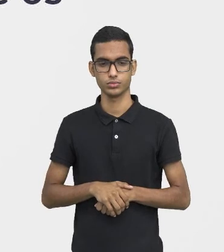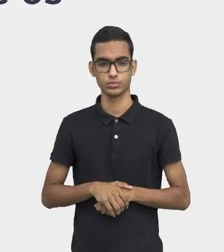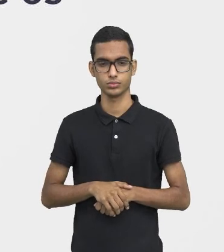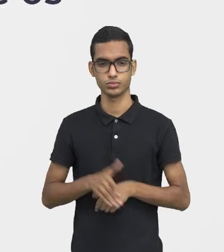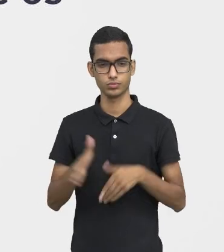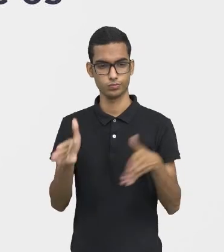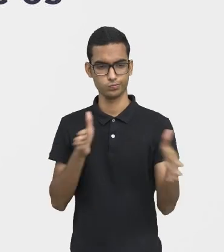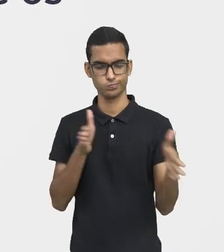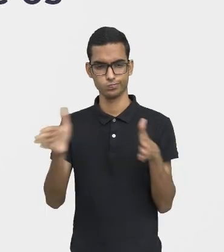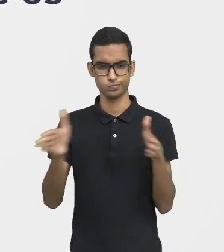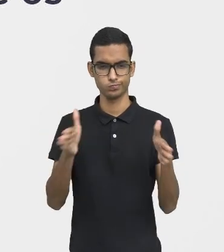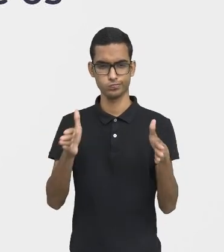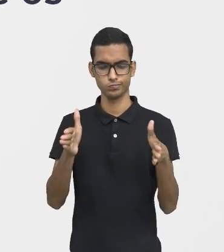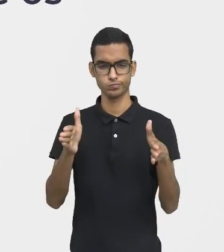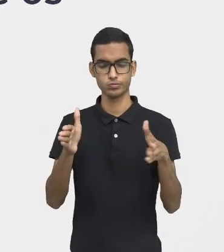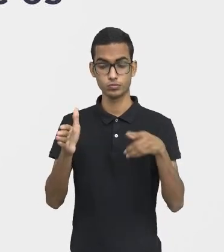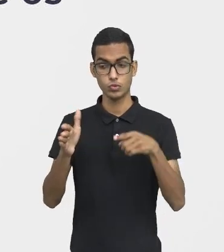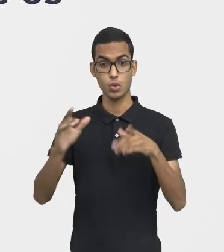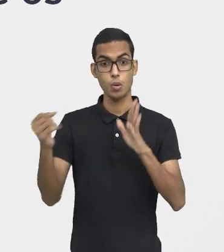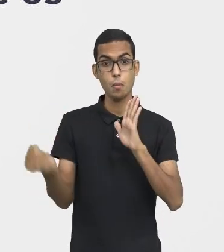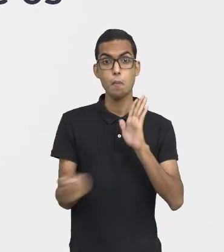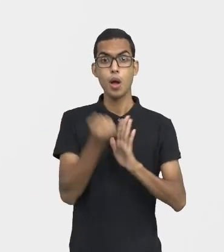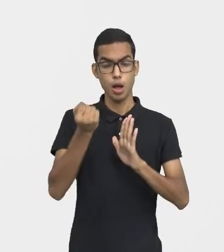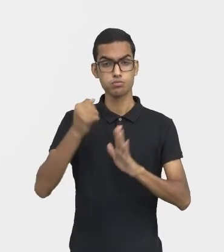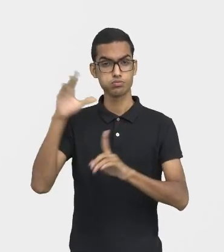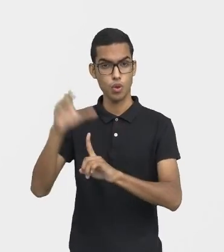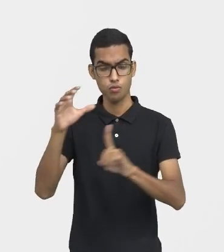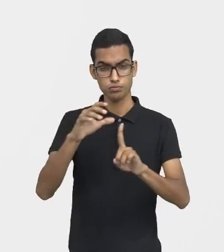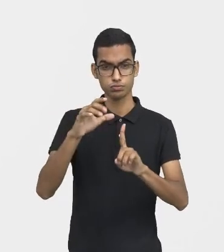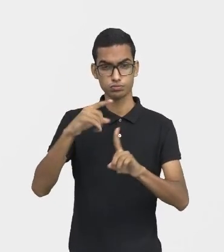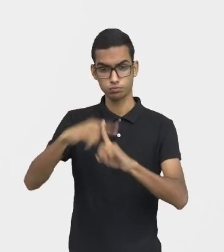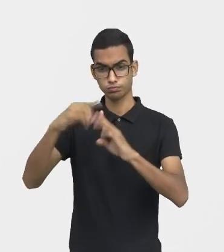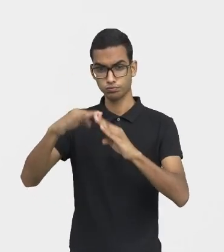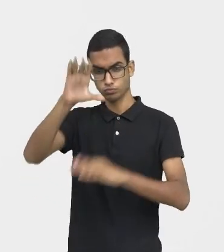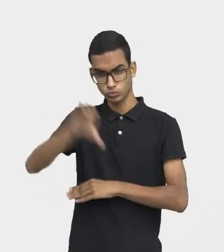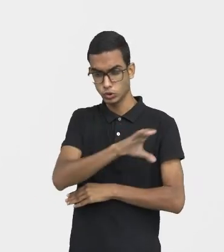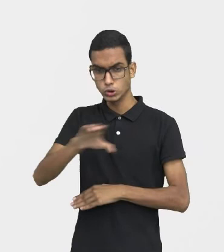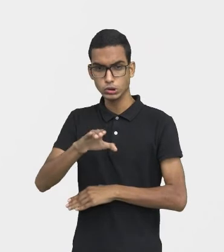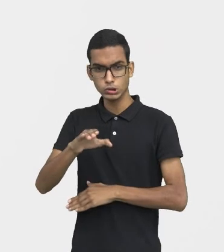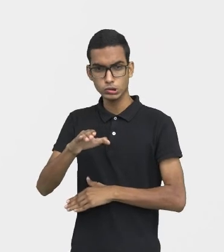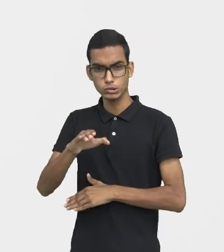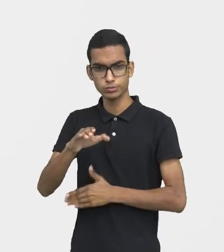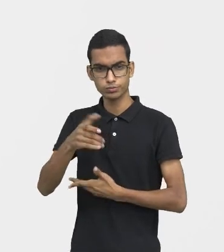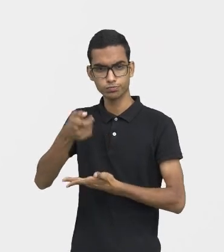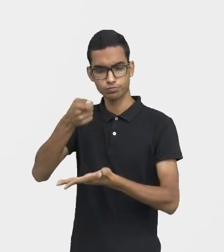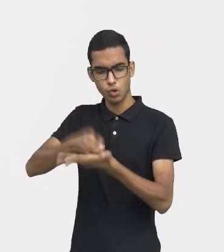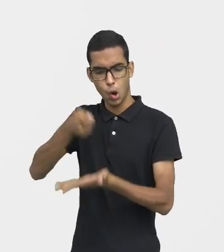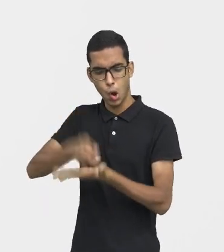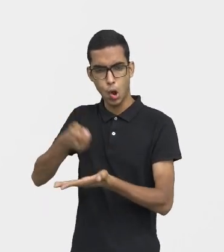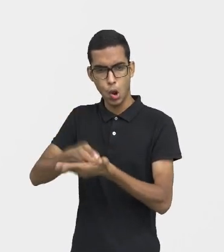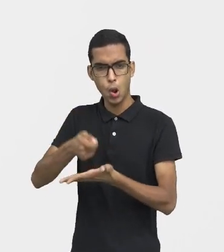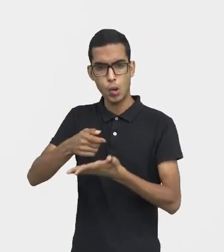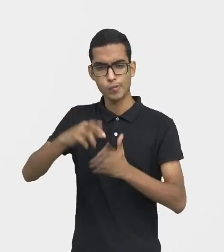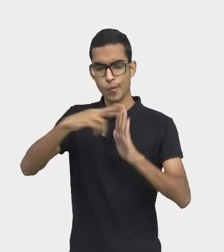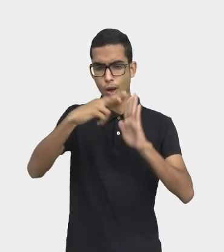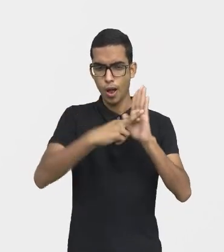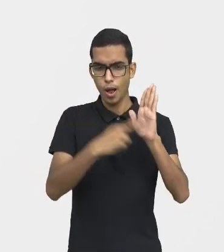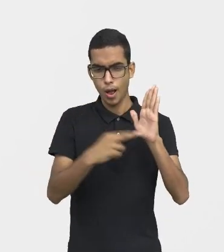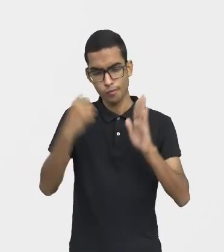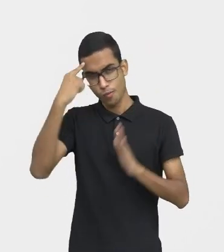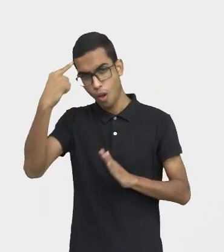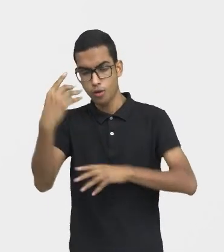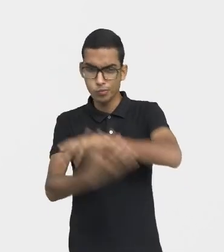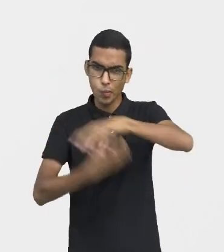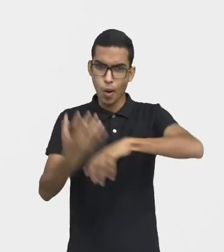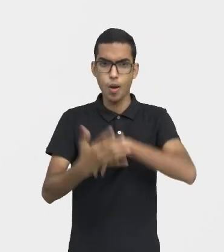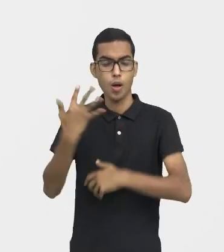esse período ficou marcado pela influência da Igreja Católica, que ditou as regras nos ideais revolucionários. Não, a gente